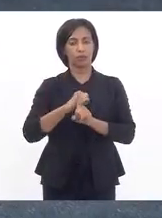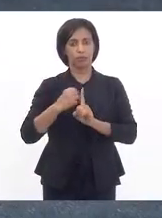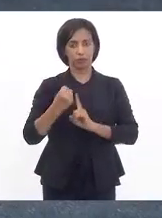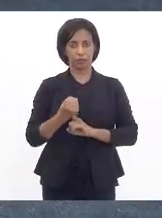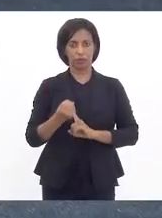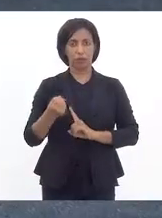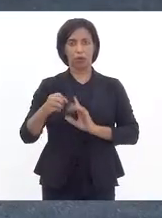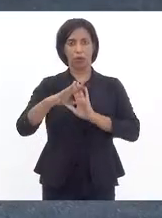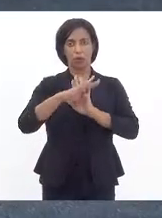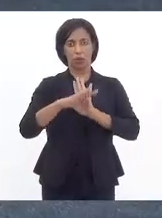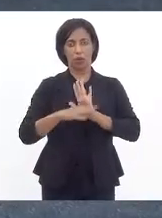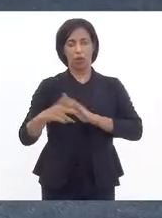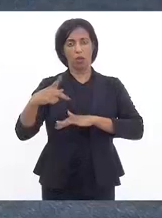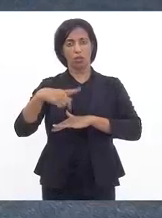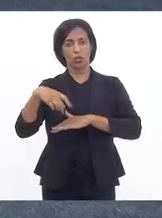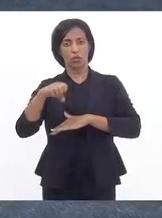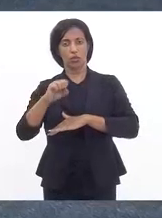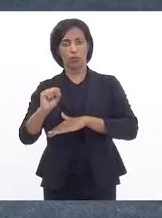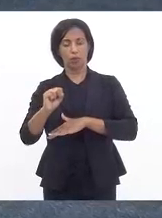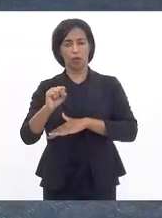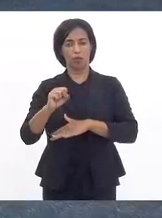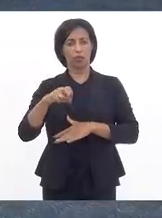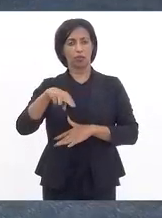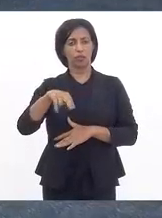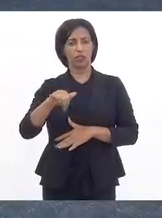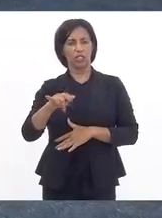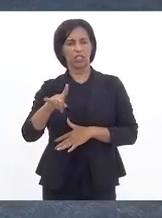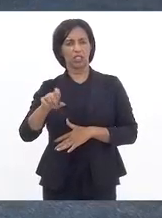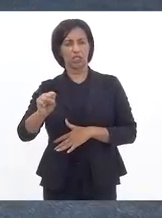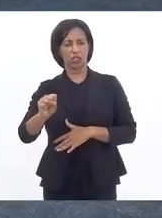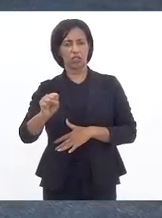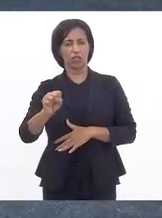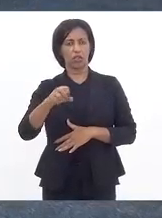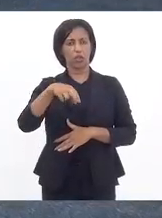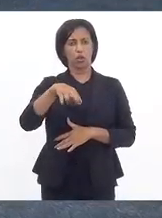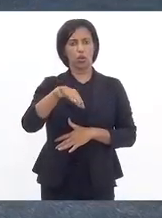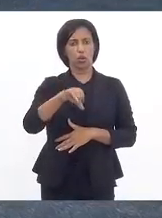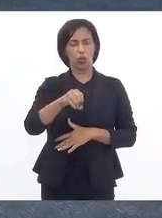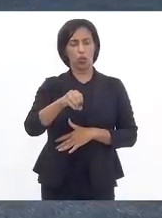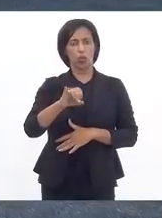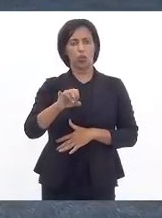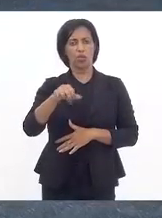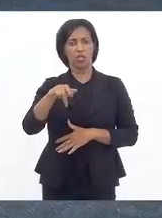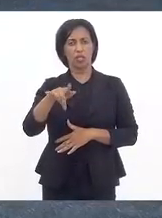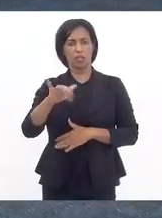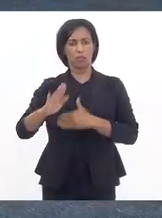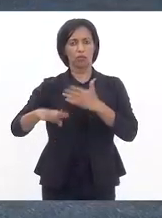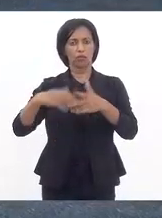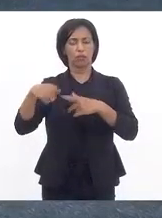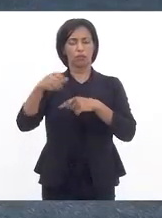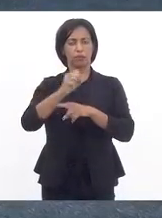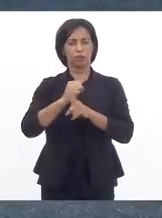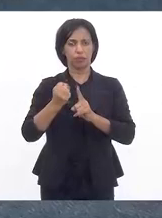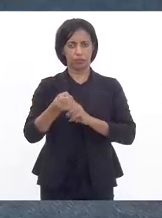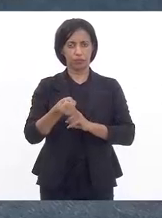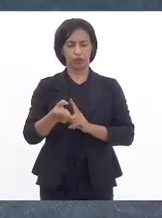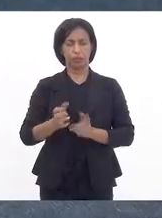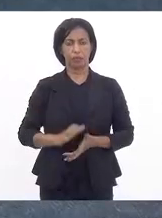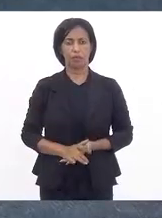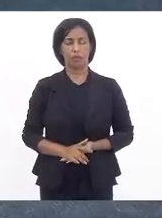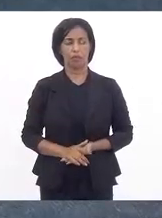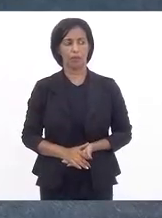do programa de pós-graduação do niied núcleo interdisciplinar para o desenvolvimento social